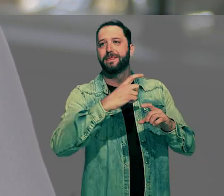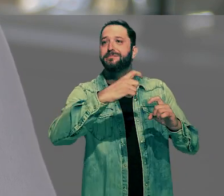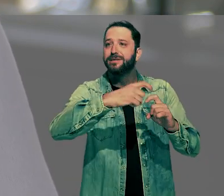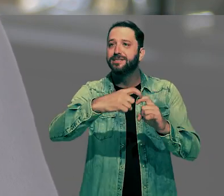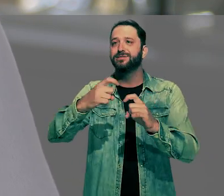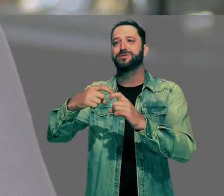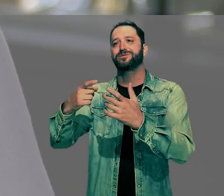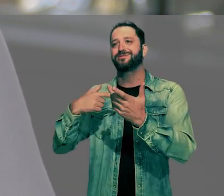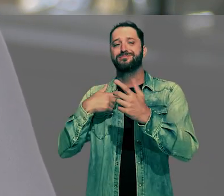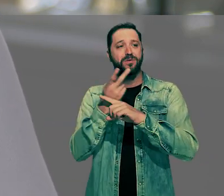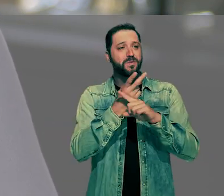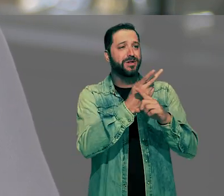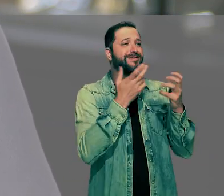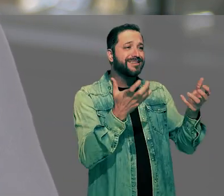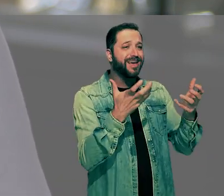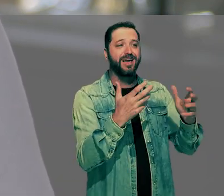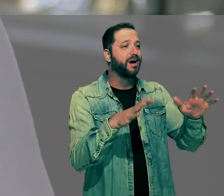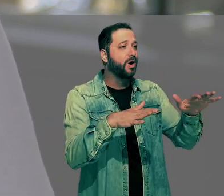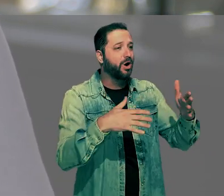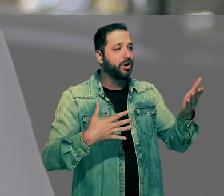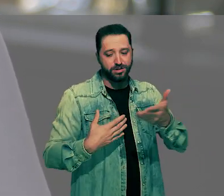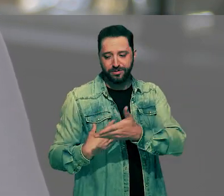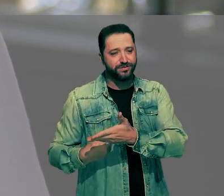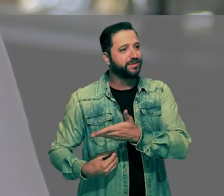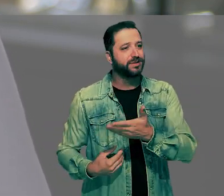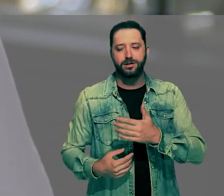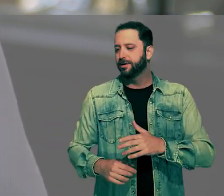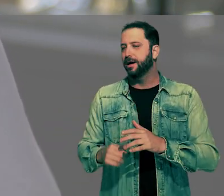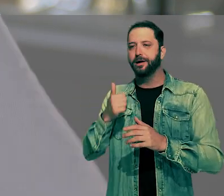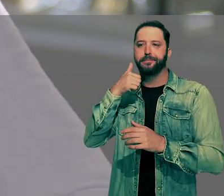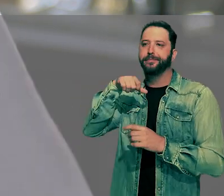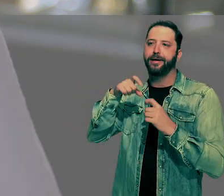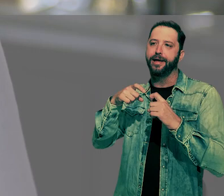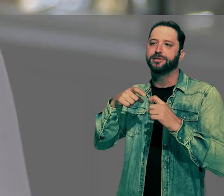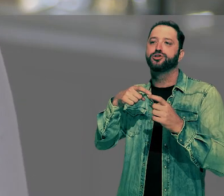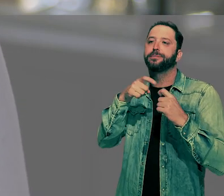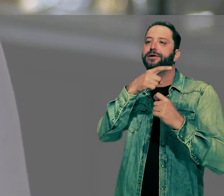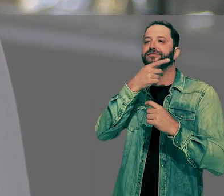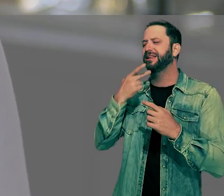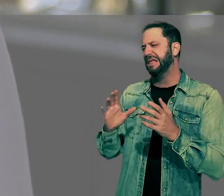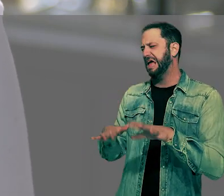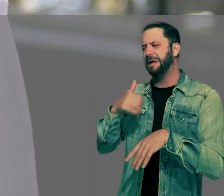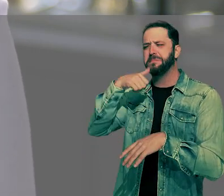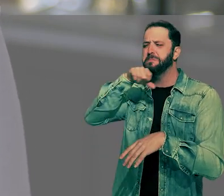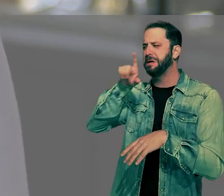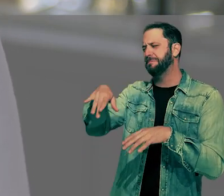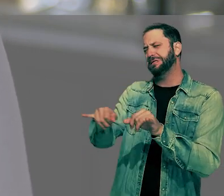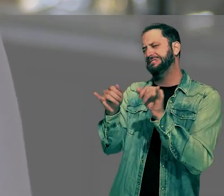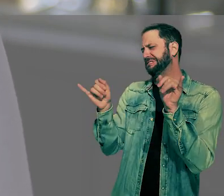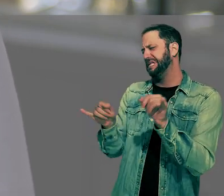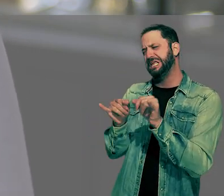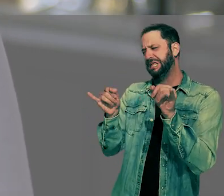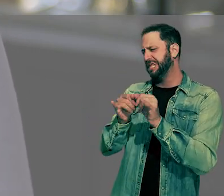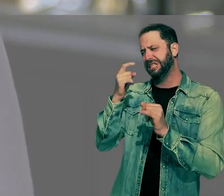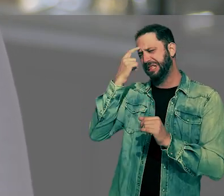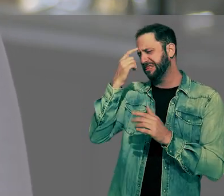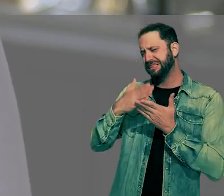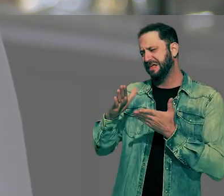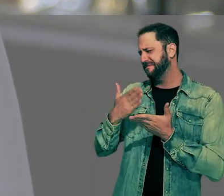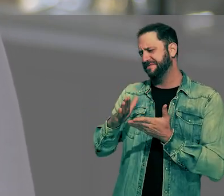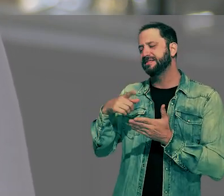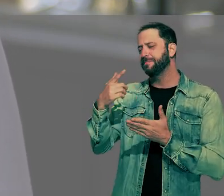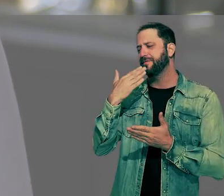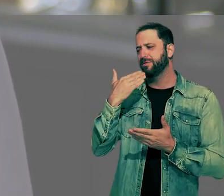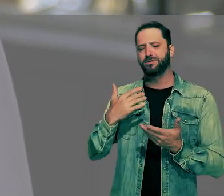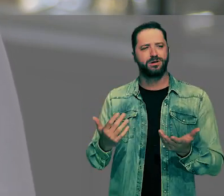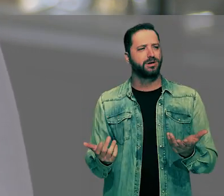de médico. E todo médico que eu levava falava, não, mãe, é coisa da sua cabeça, ele vai comer. Ele vai